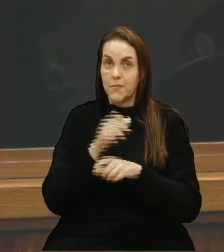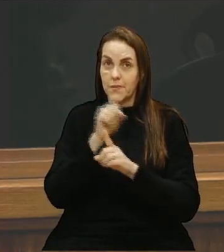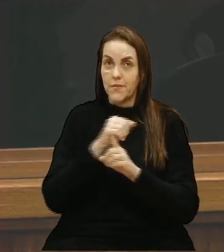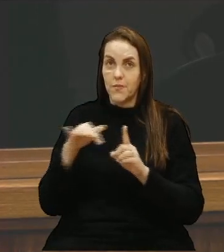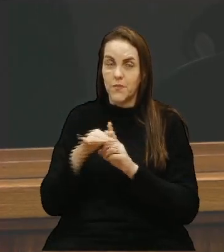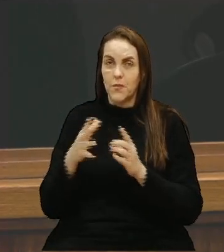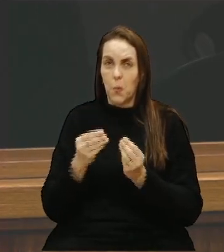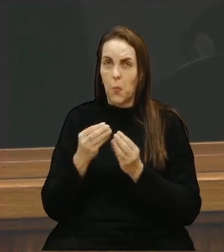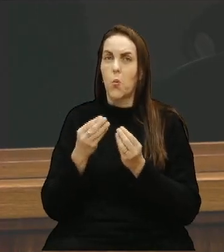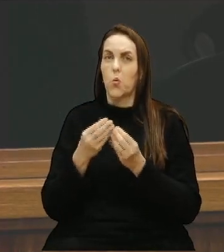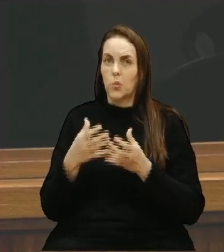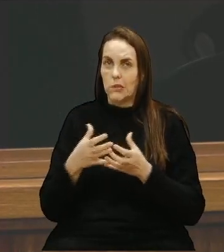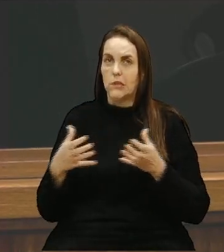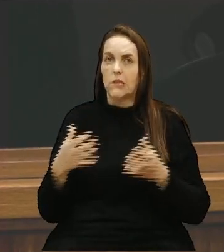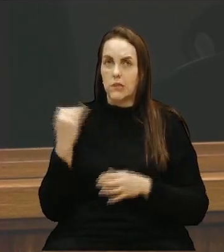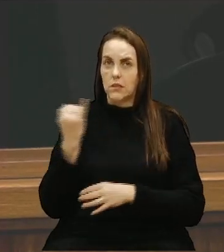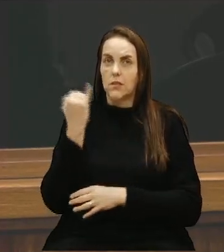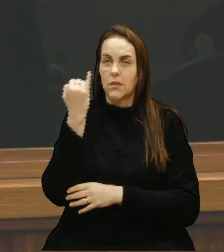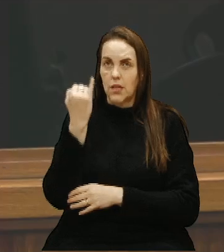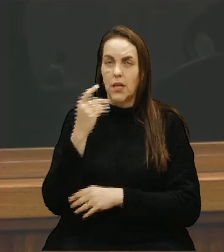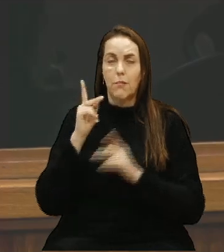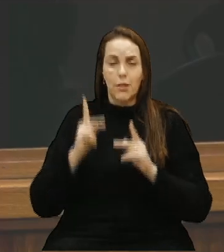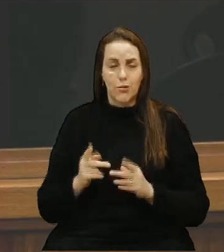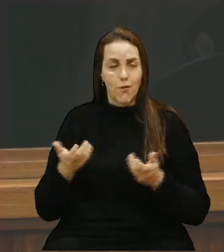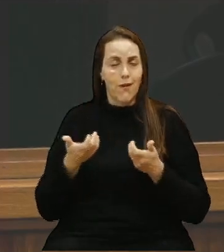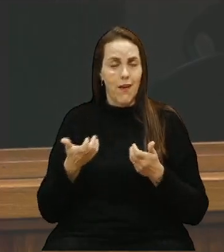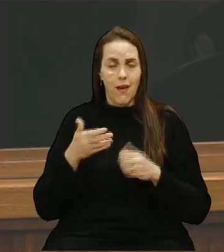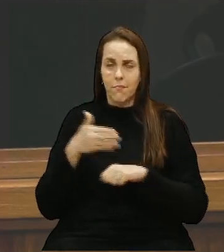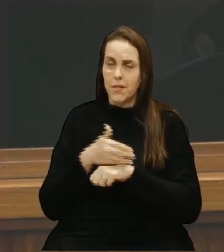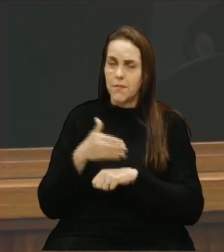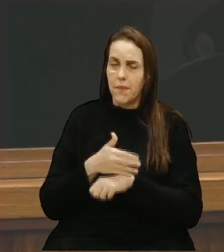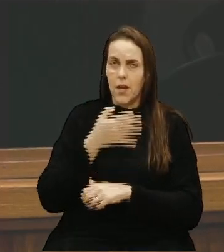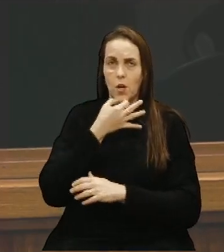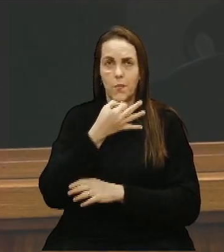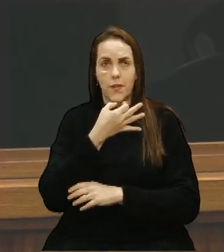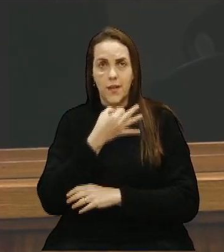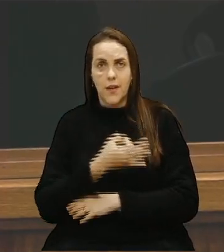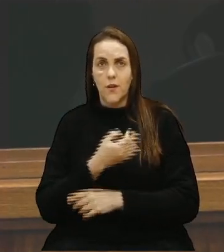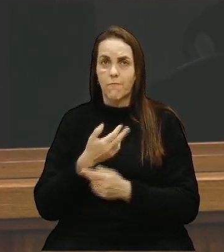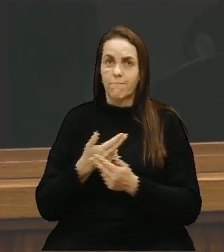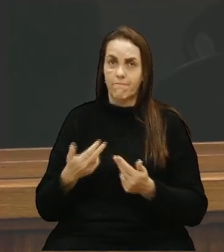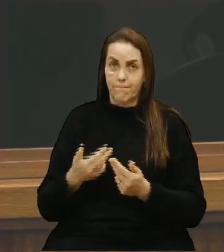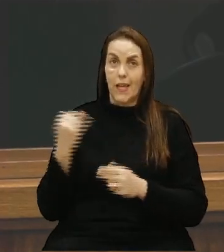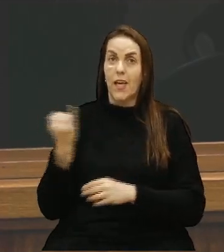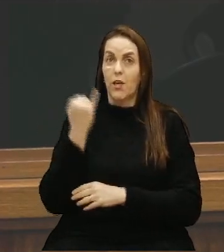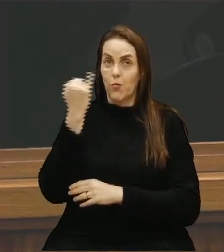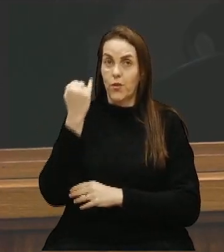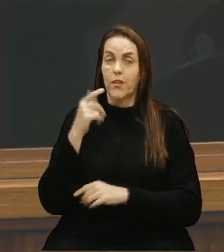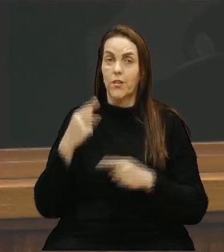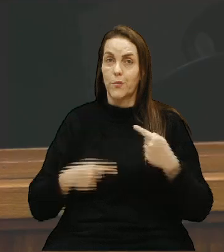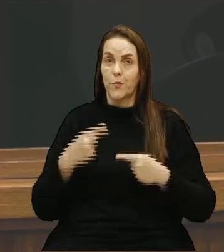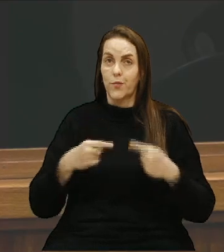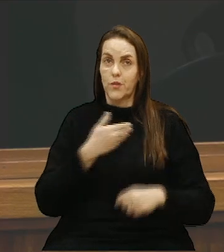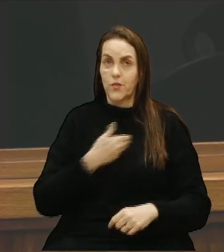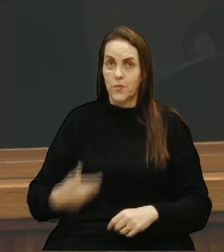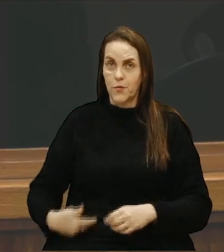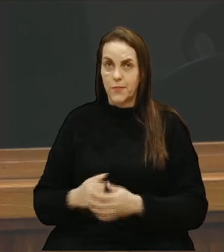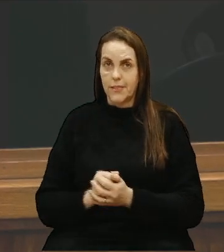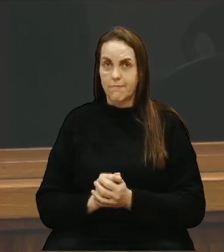pessoas participam, querem construir, querem opinar, enfim. E isso é extremamente relevante para uma política pública. O